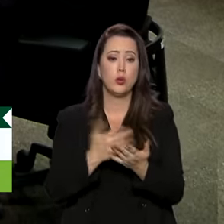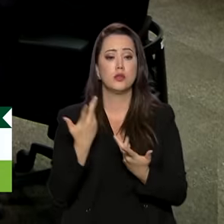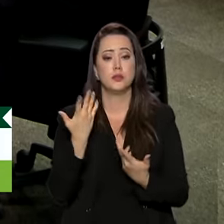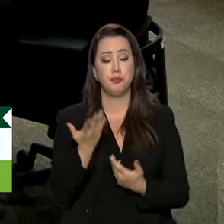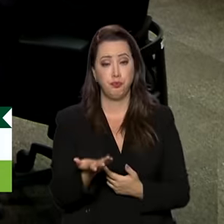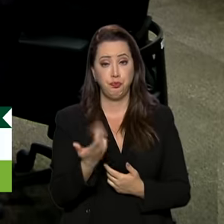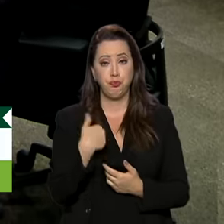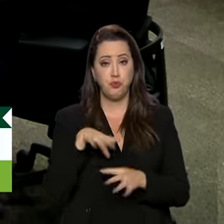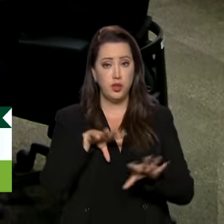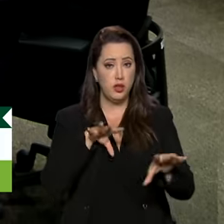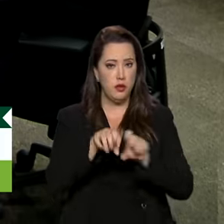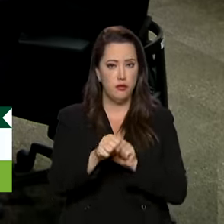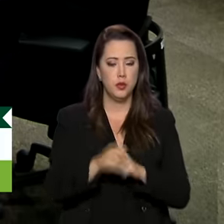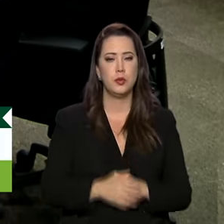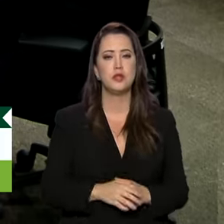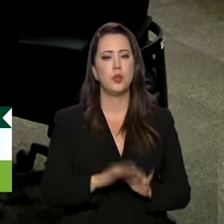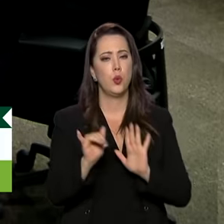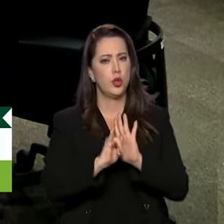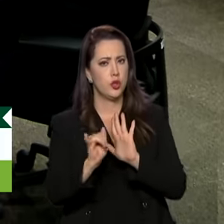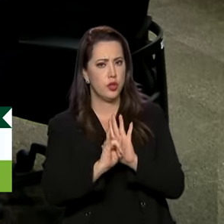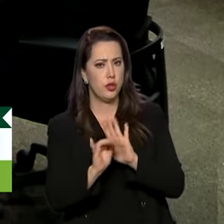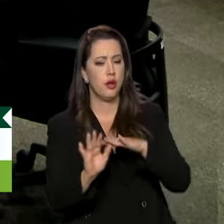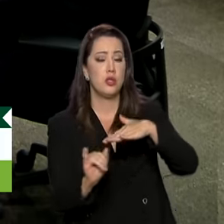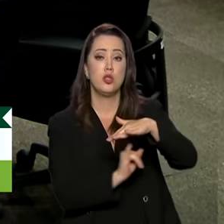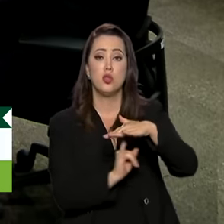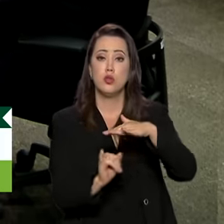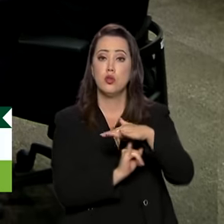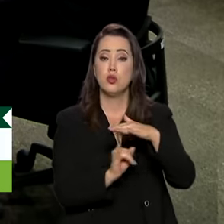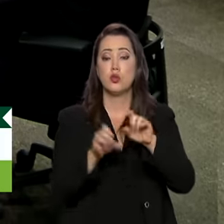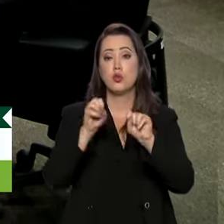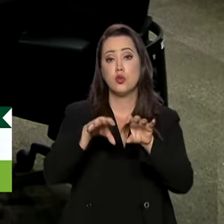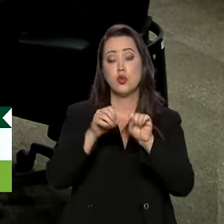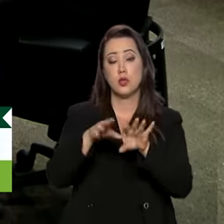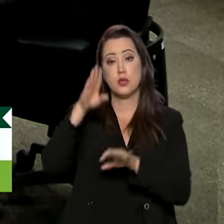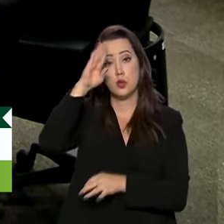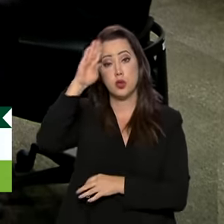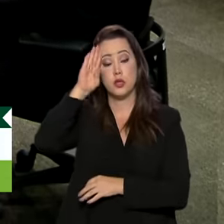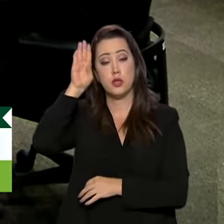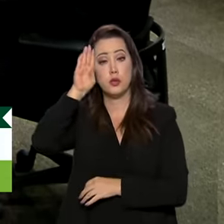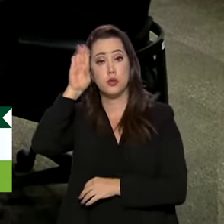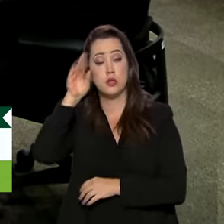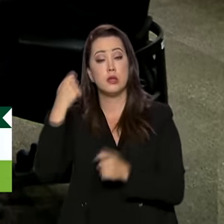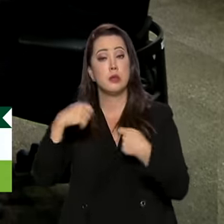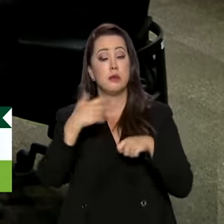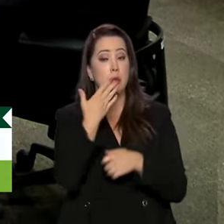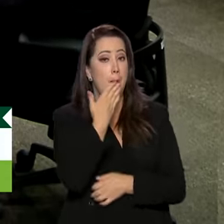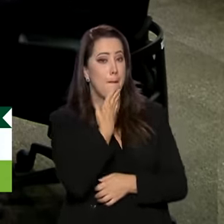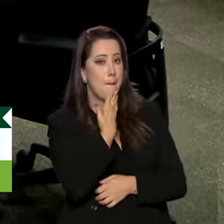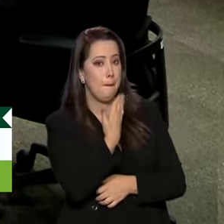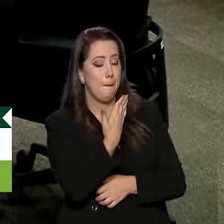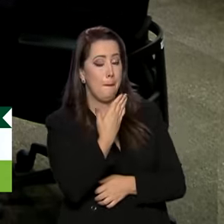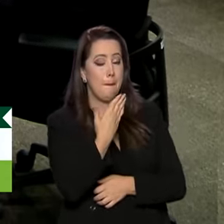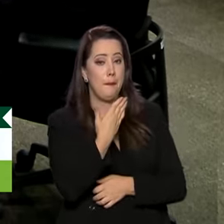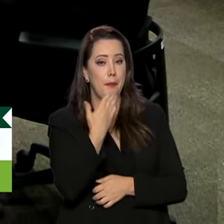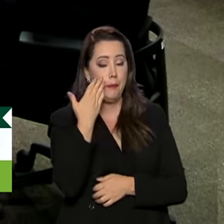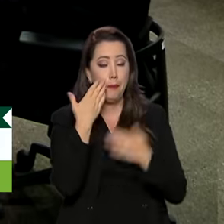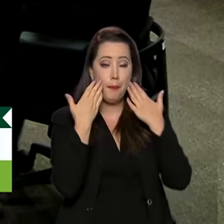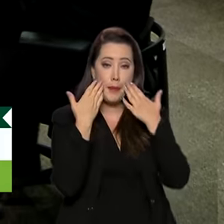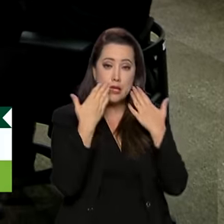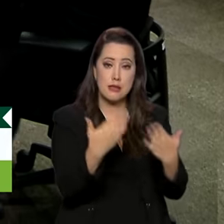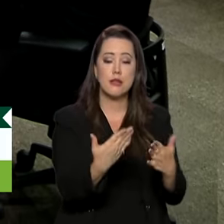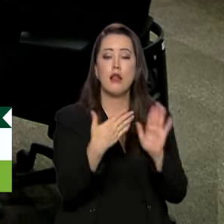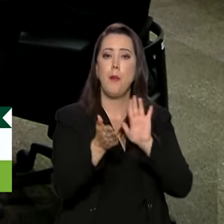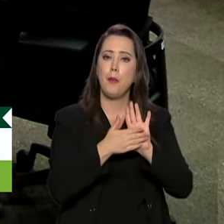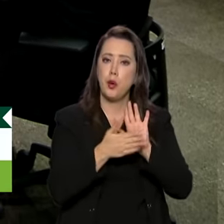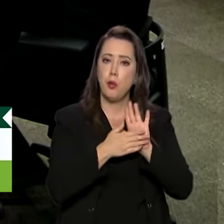o edital é direcionado a instituições de ensino superior que devem apresentar propostas de